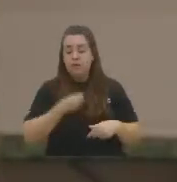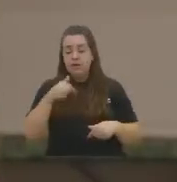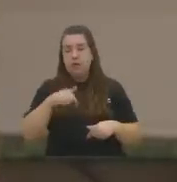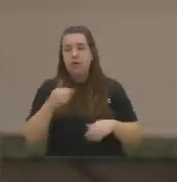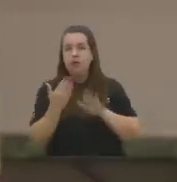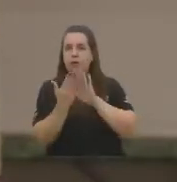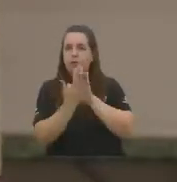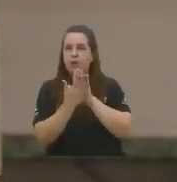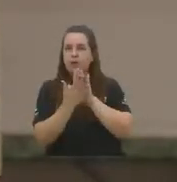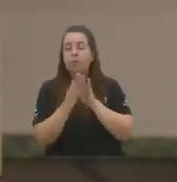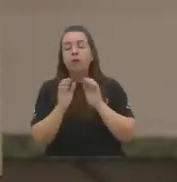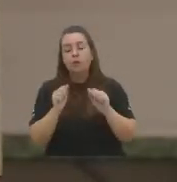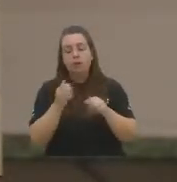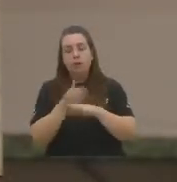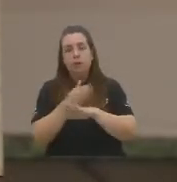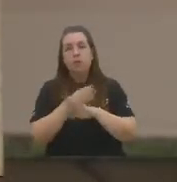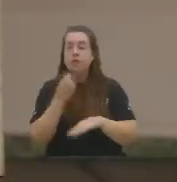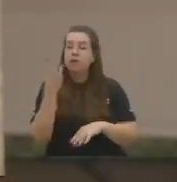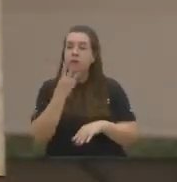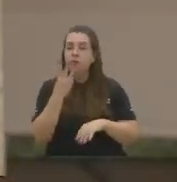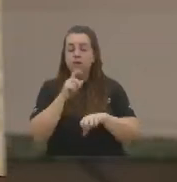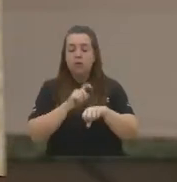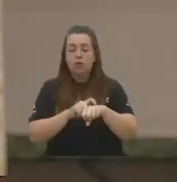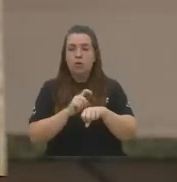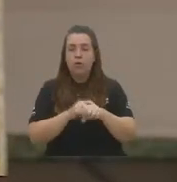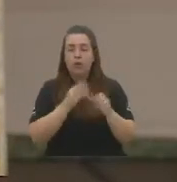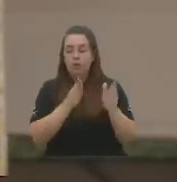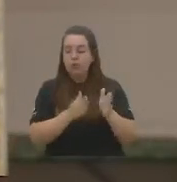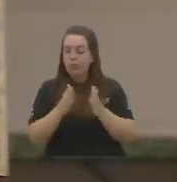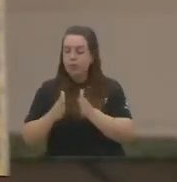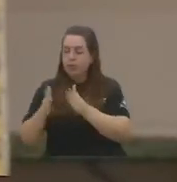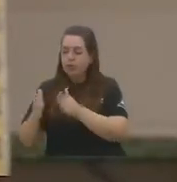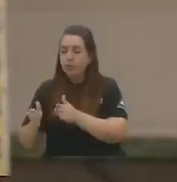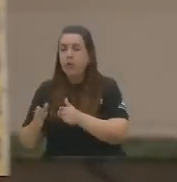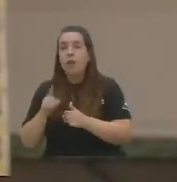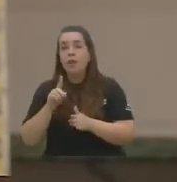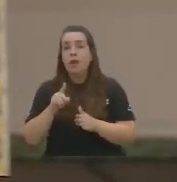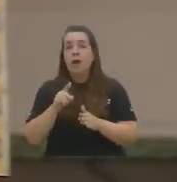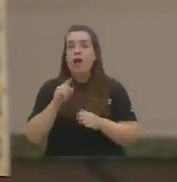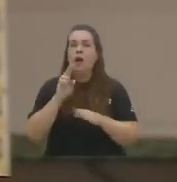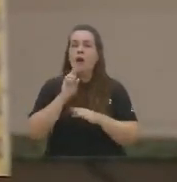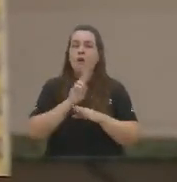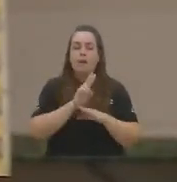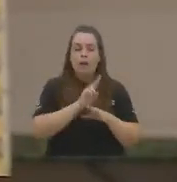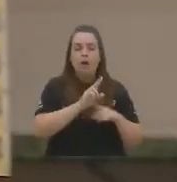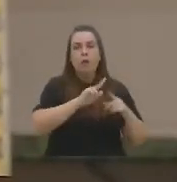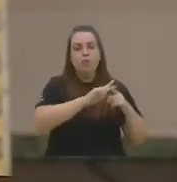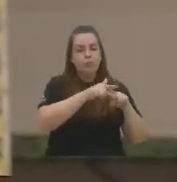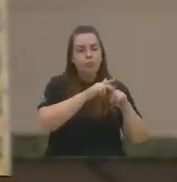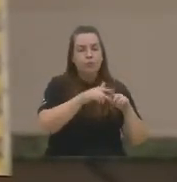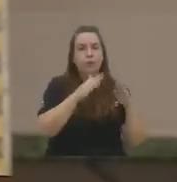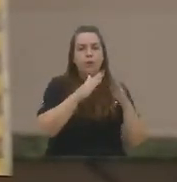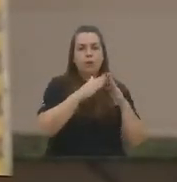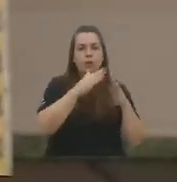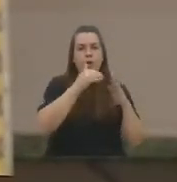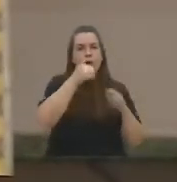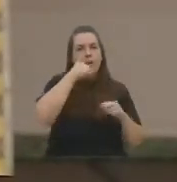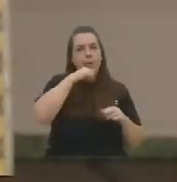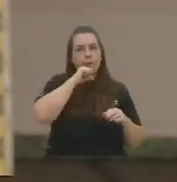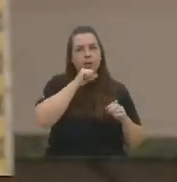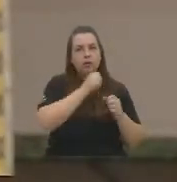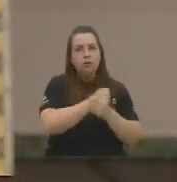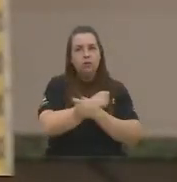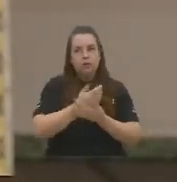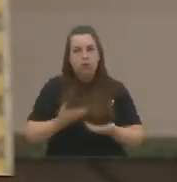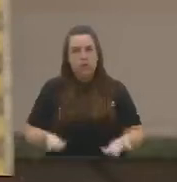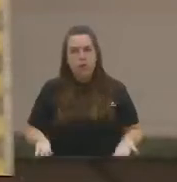santuário, pode participar da terceira etapa da campanha para cobrir o telhado da Casa da Mãe de Guadalupe. Você